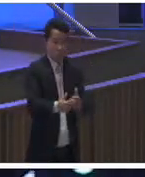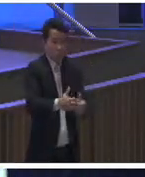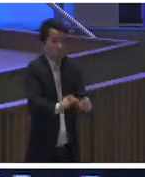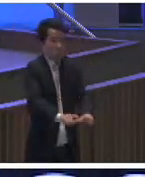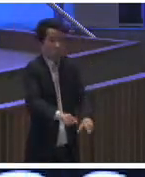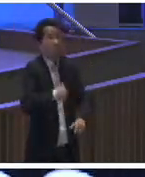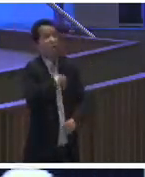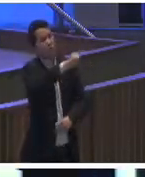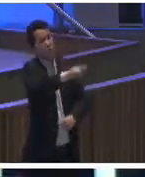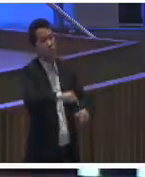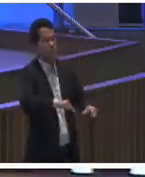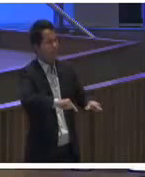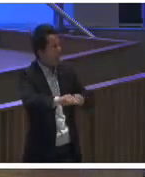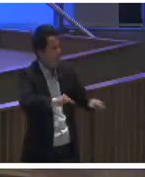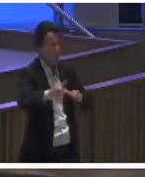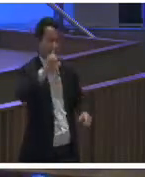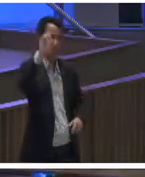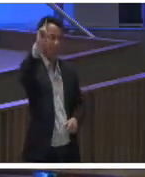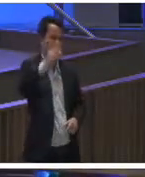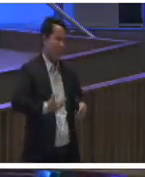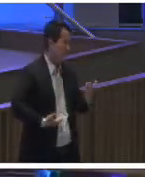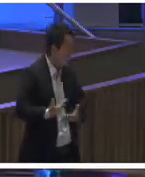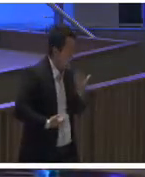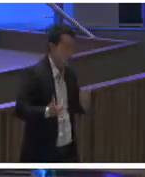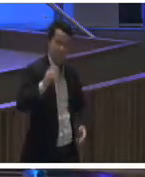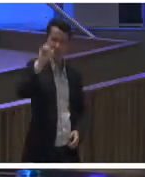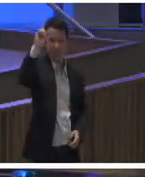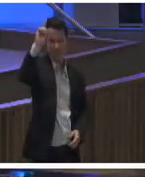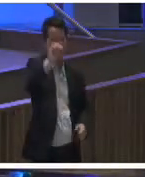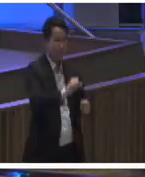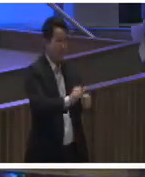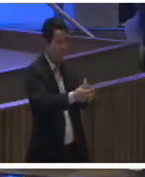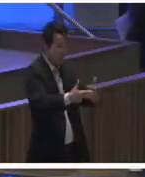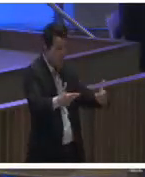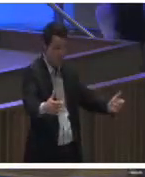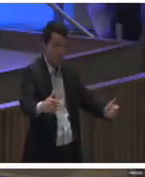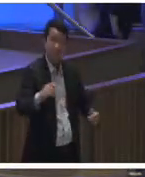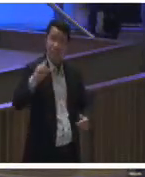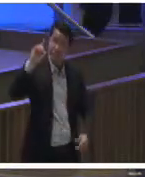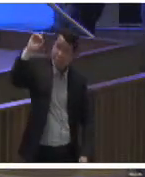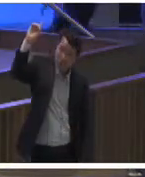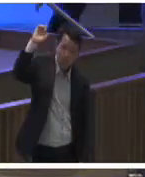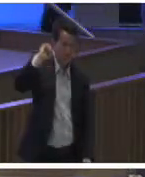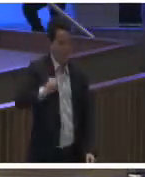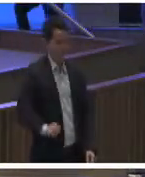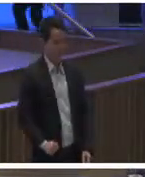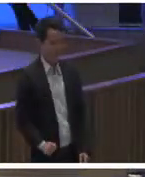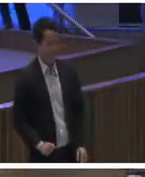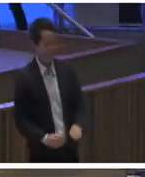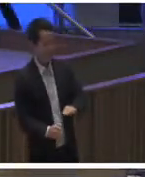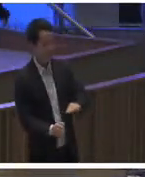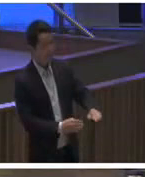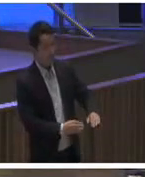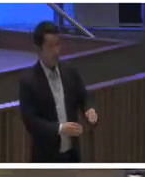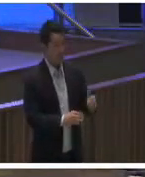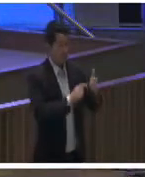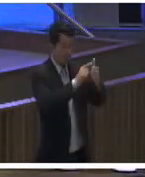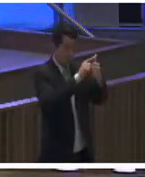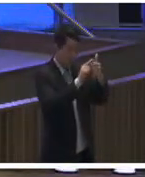qualquer tempo, porque o Senhor nos comissionou para isso. A segunda credencial nós estudamos também pela